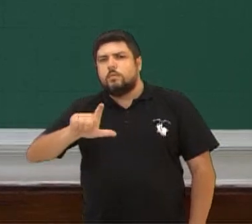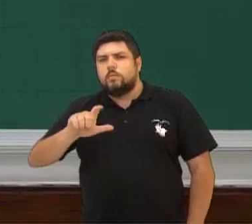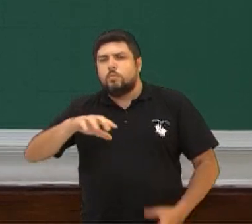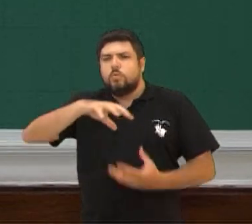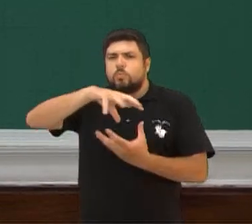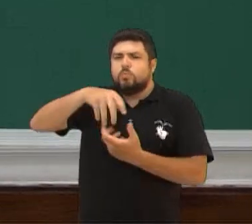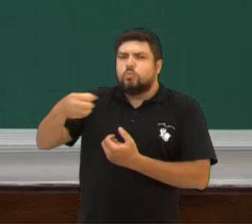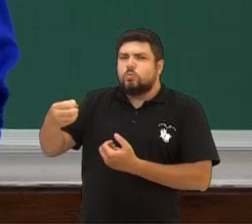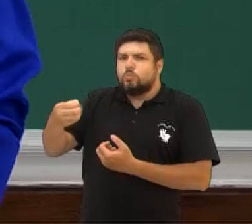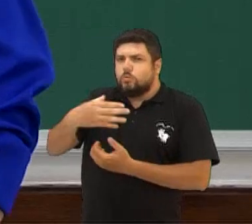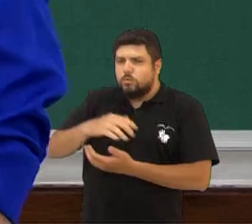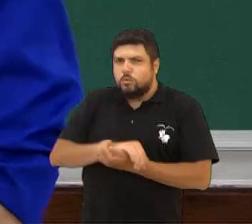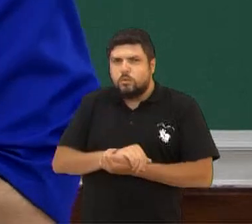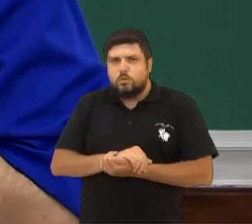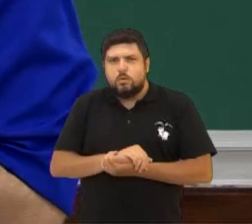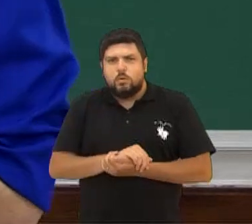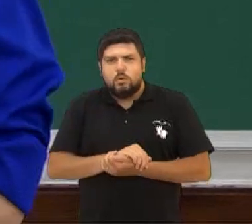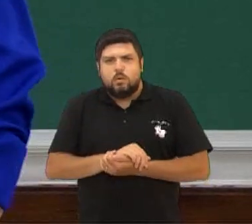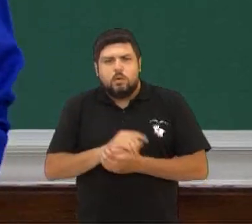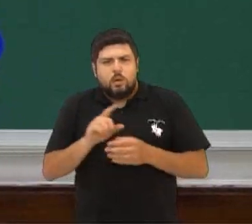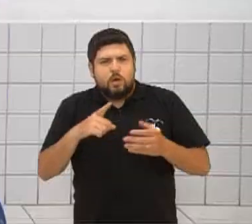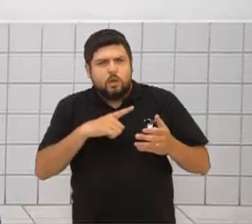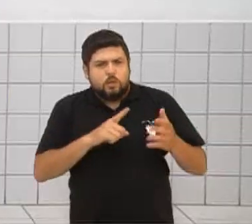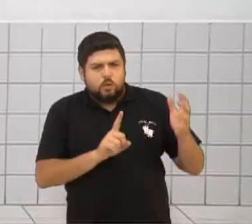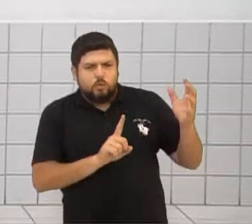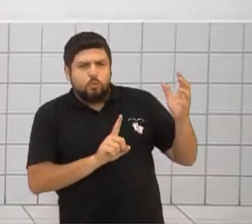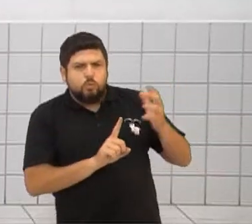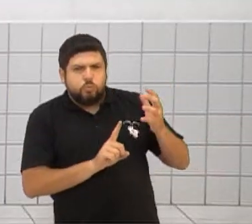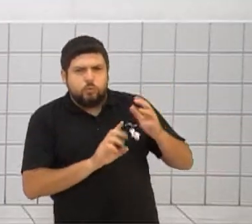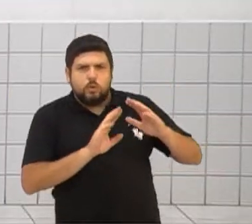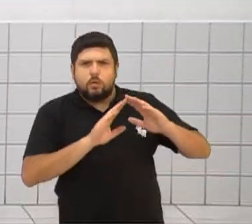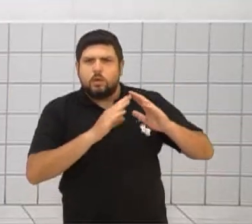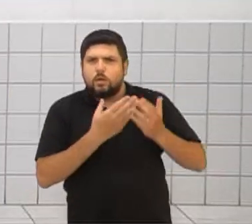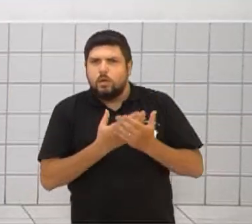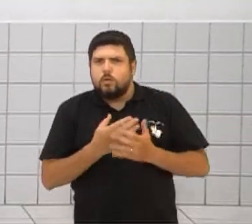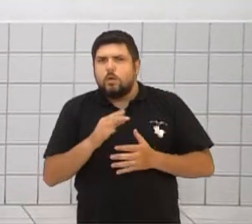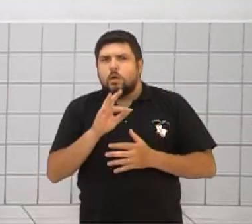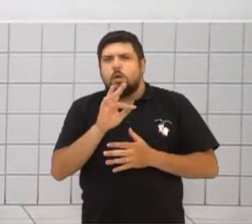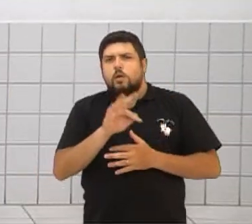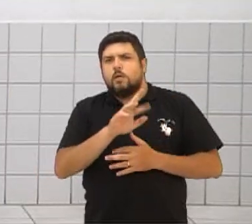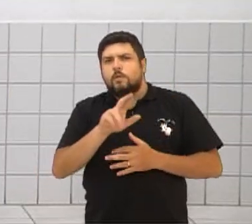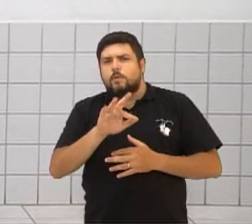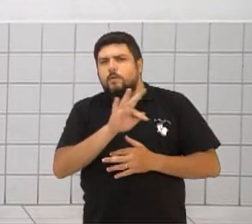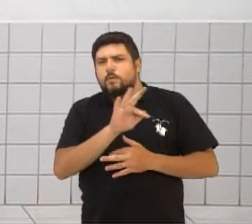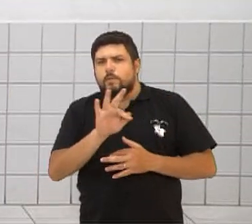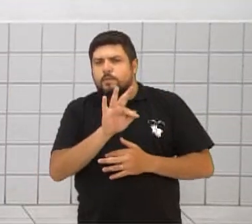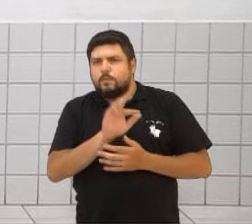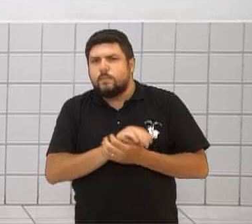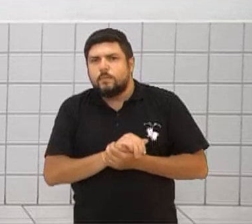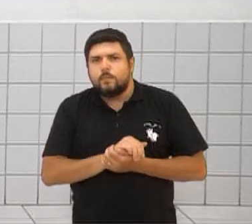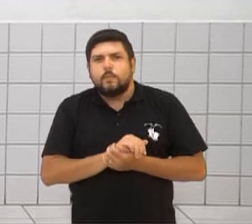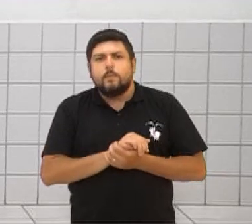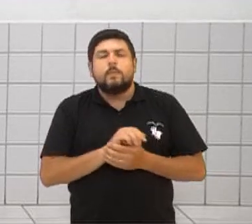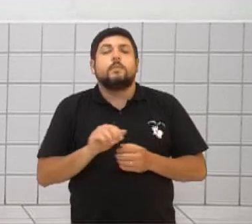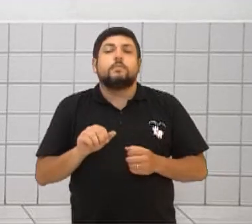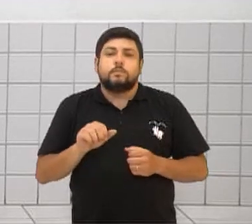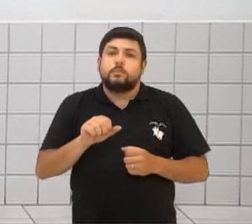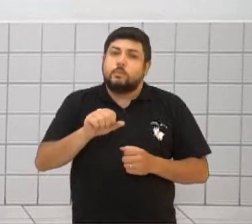foi influenciado pela escola de Frankfurt? Eles estão todos no mesmo momento, que é esse momento